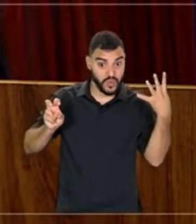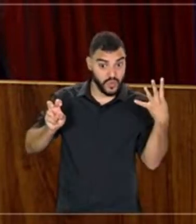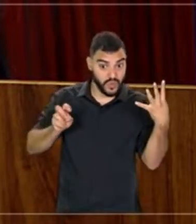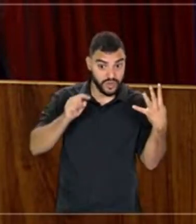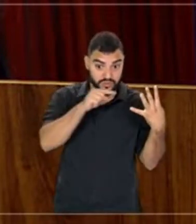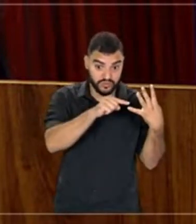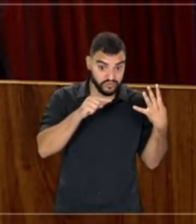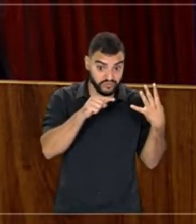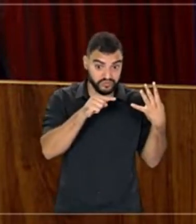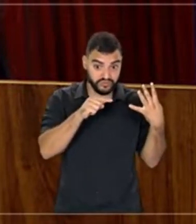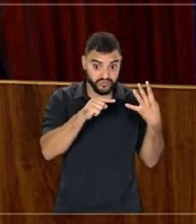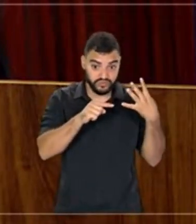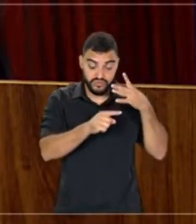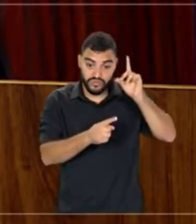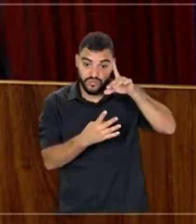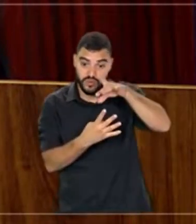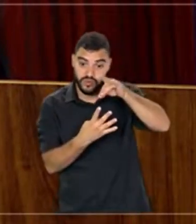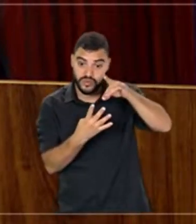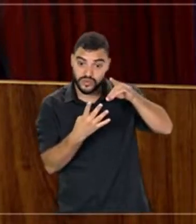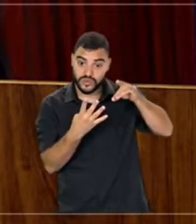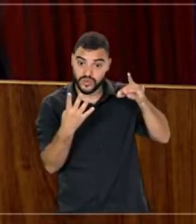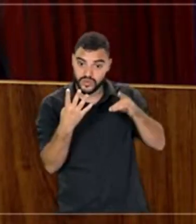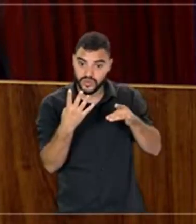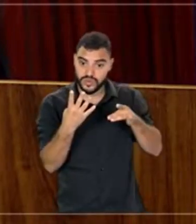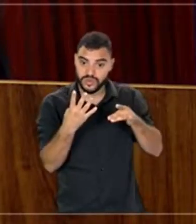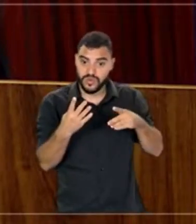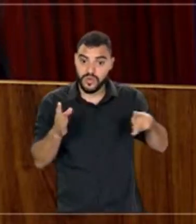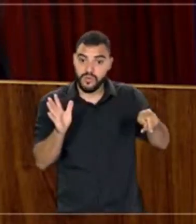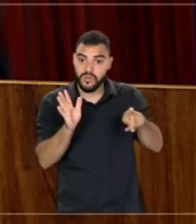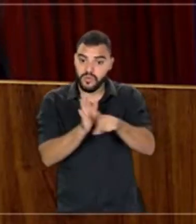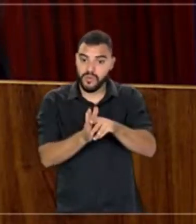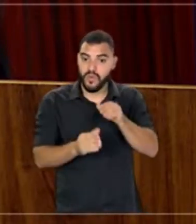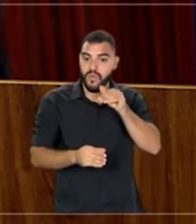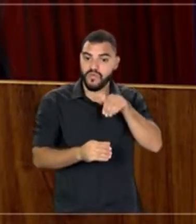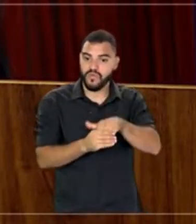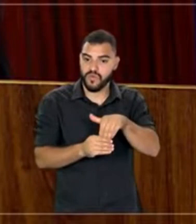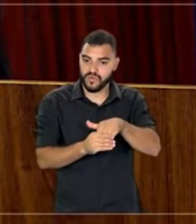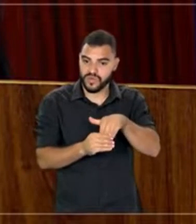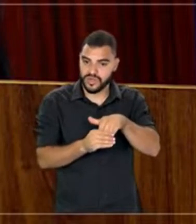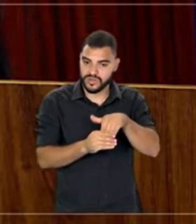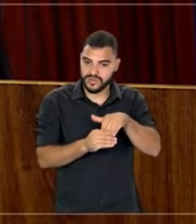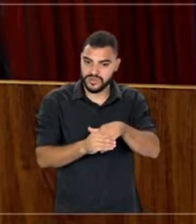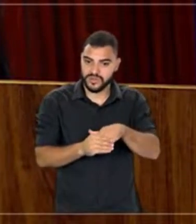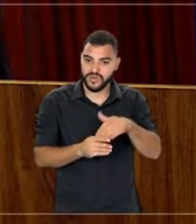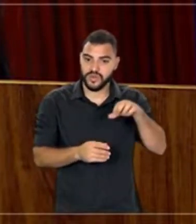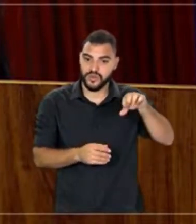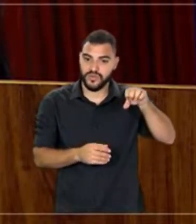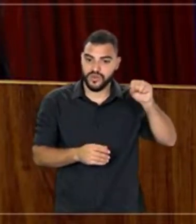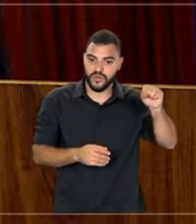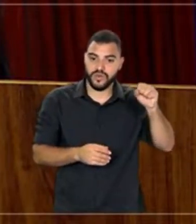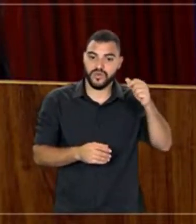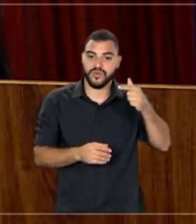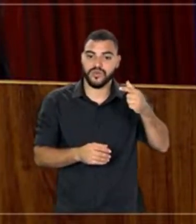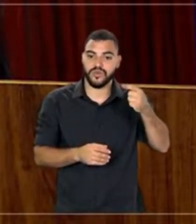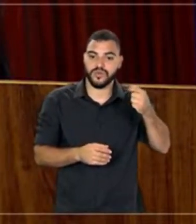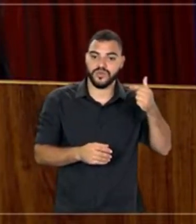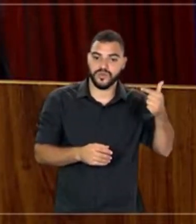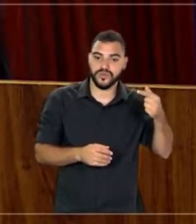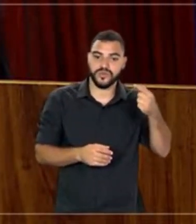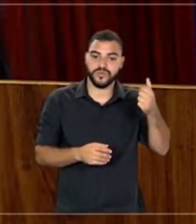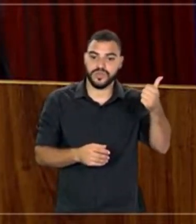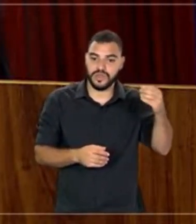4 deles foram escolhidos pelas urnas eletrônicas em 98, 2002, 2006,